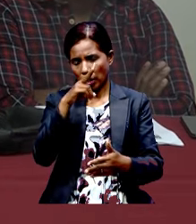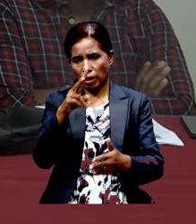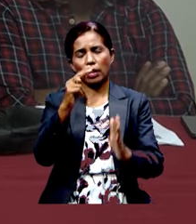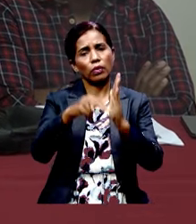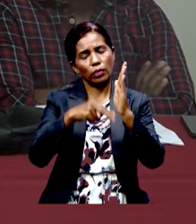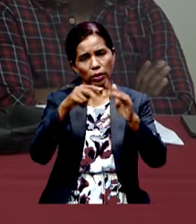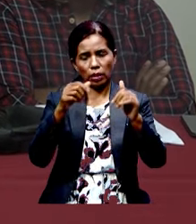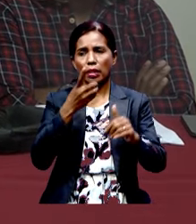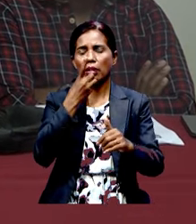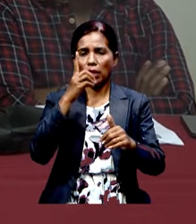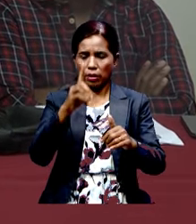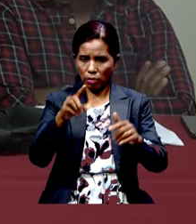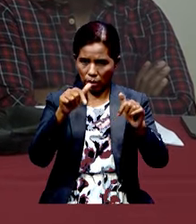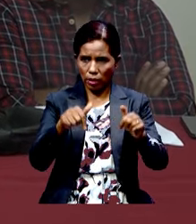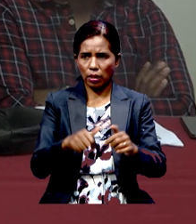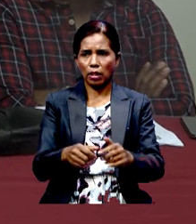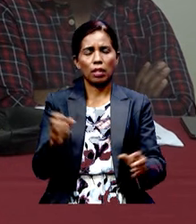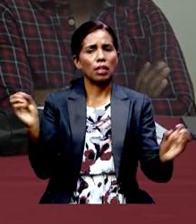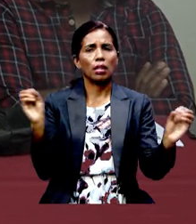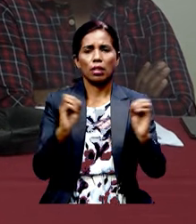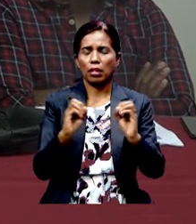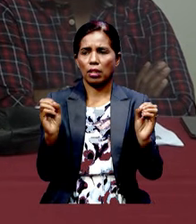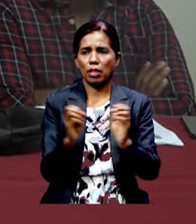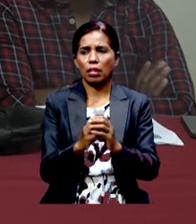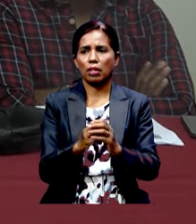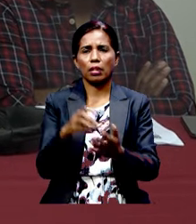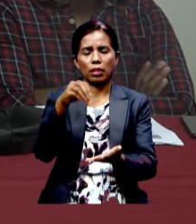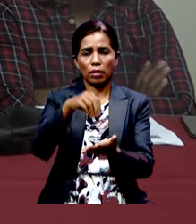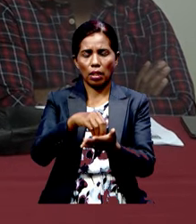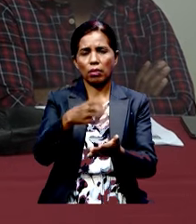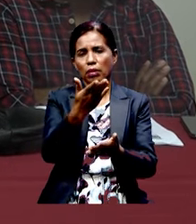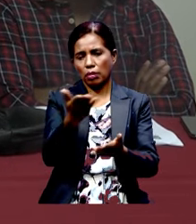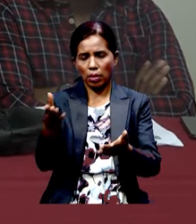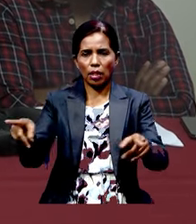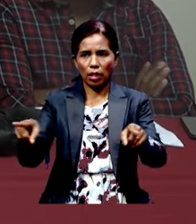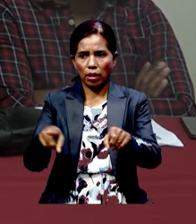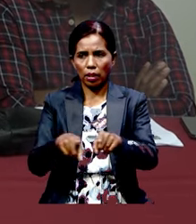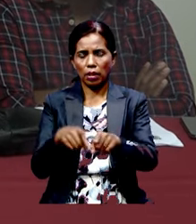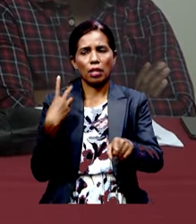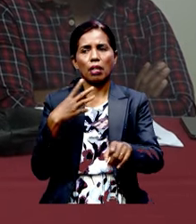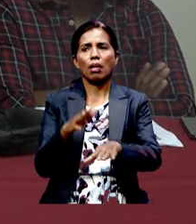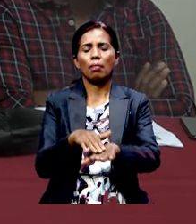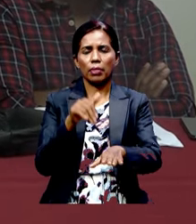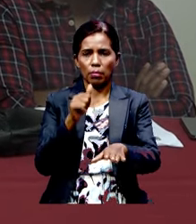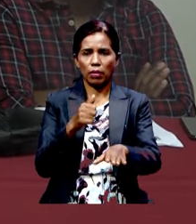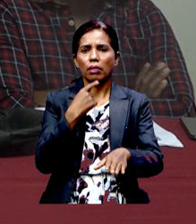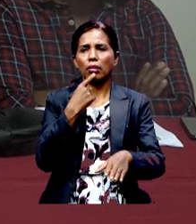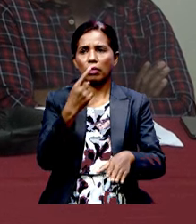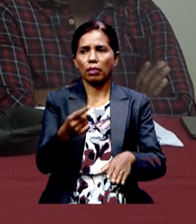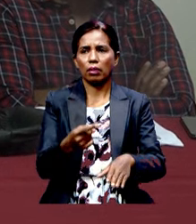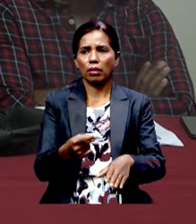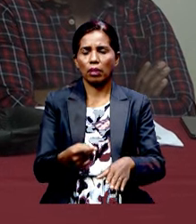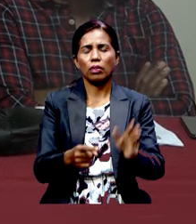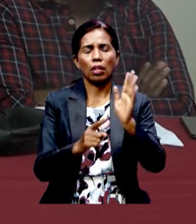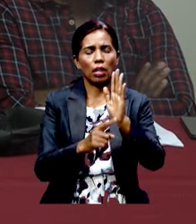ida ne deklarasau ida ne se la tau imi hanesa sambuat tida ami bolu karek dihan memojokan